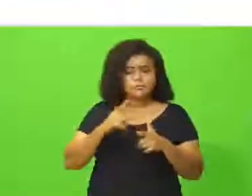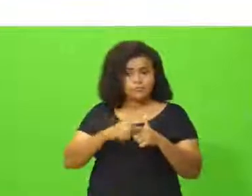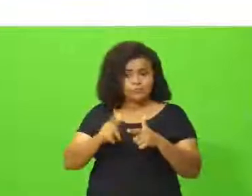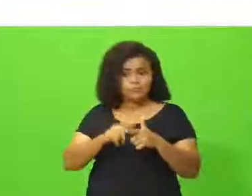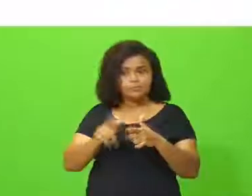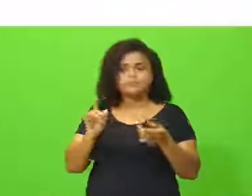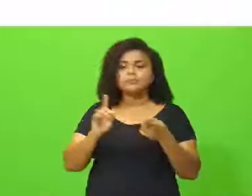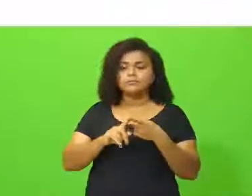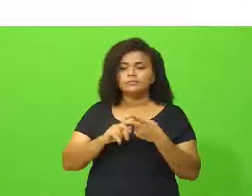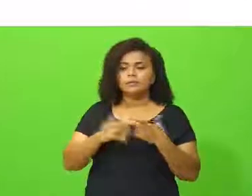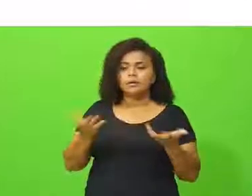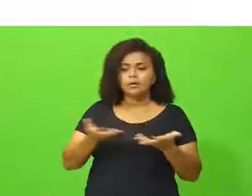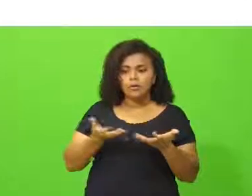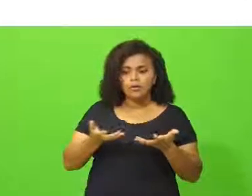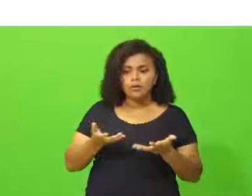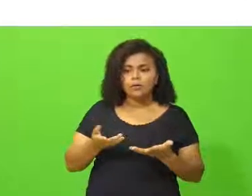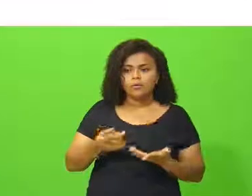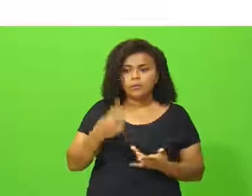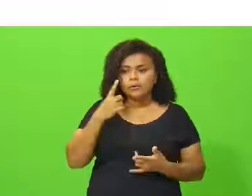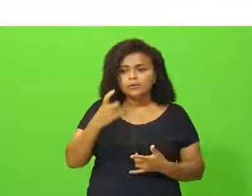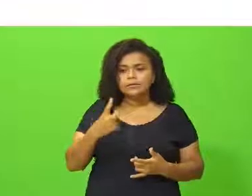é interessante lembrar que